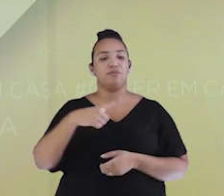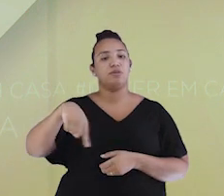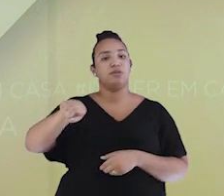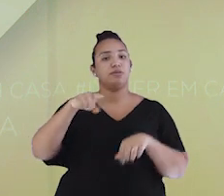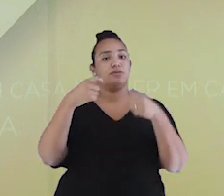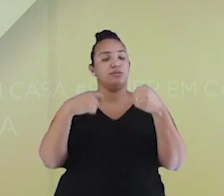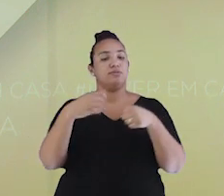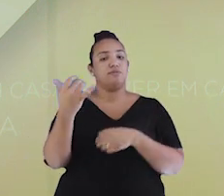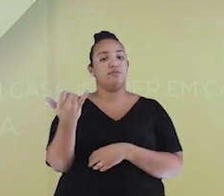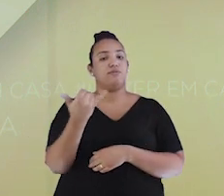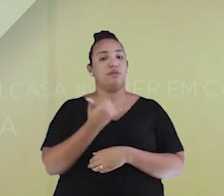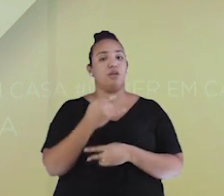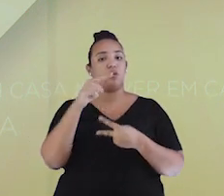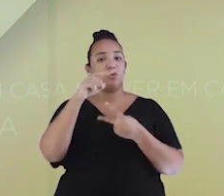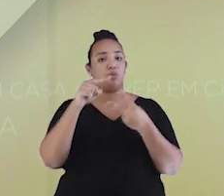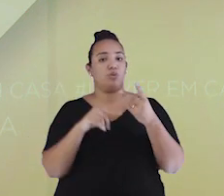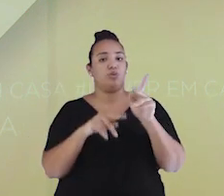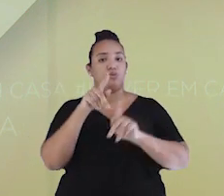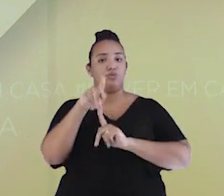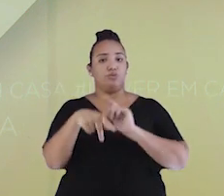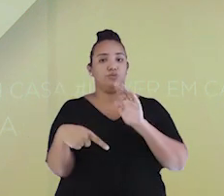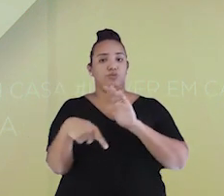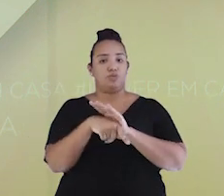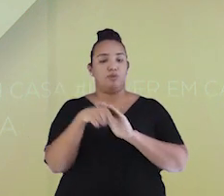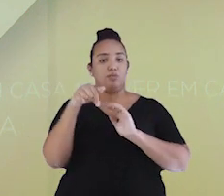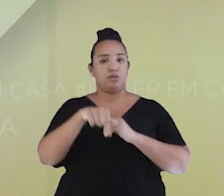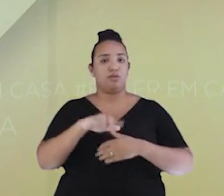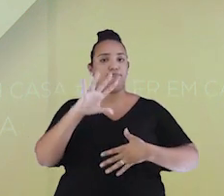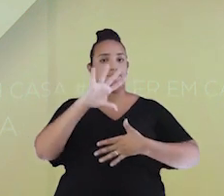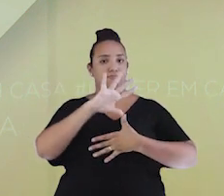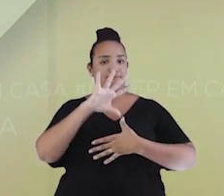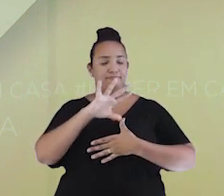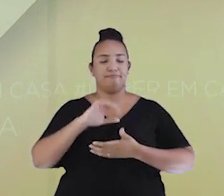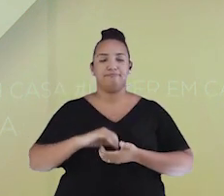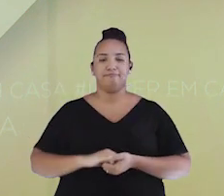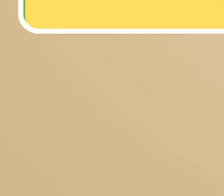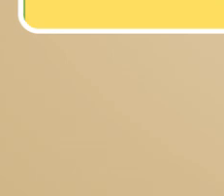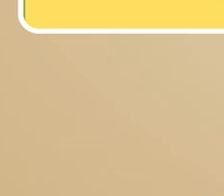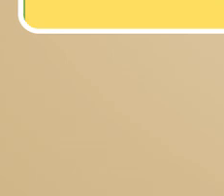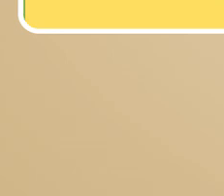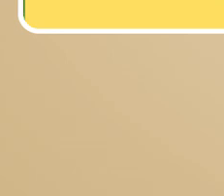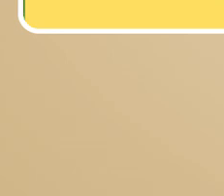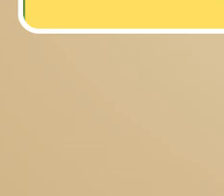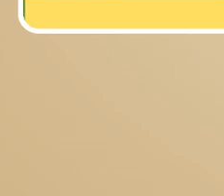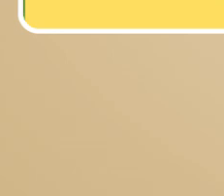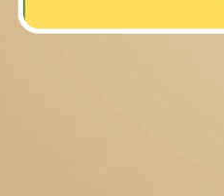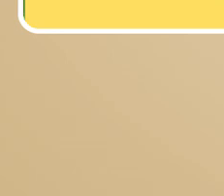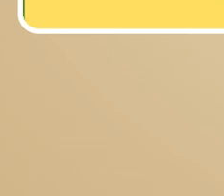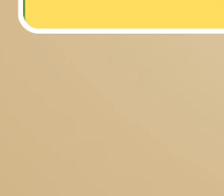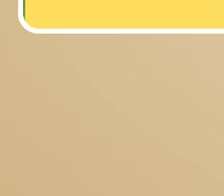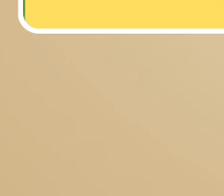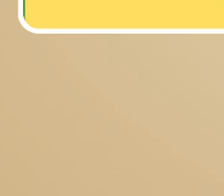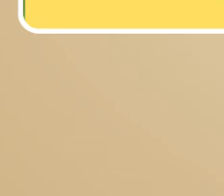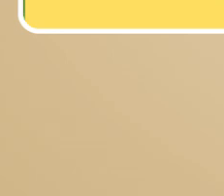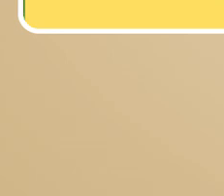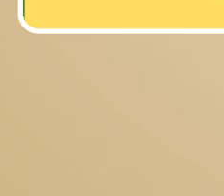Identifique 2 povos ou civilizações pré-colombianas.